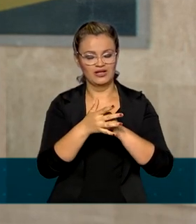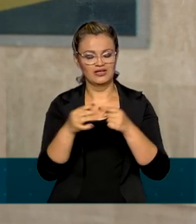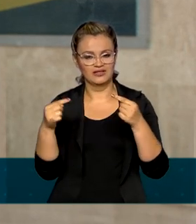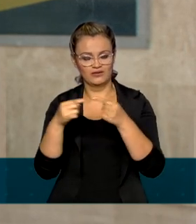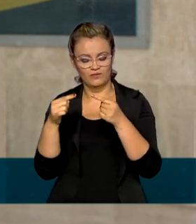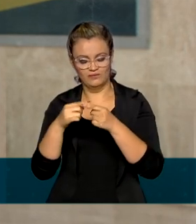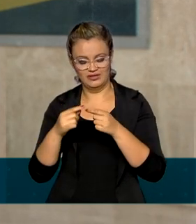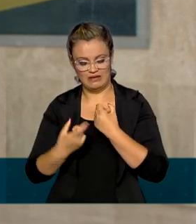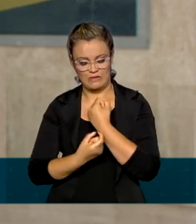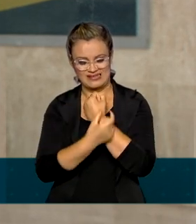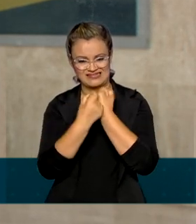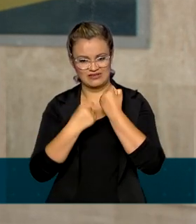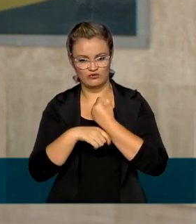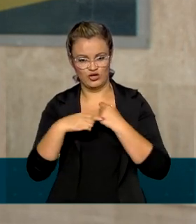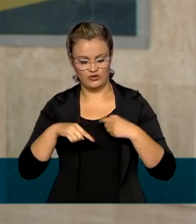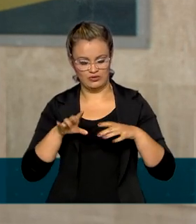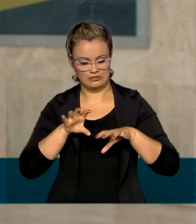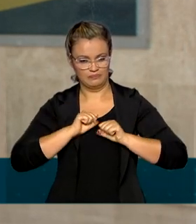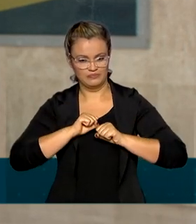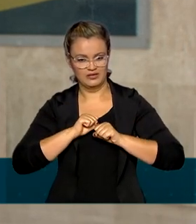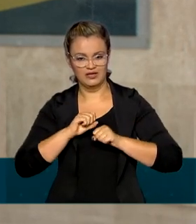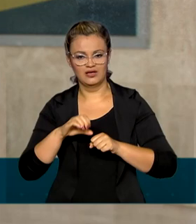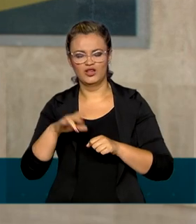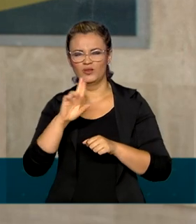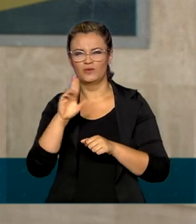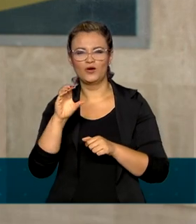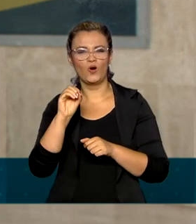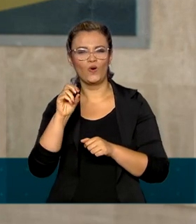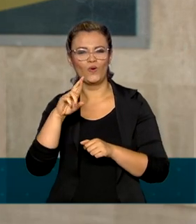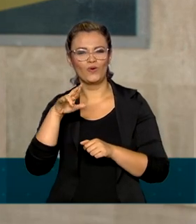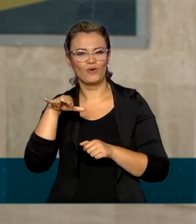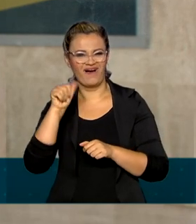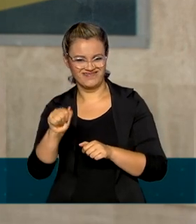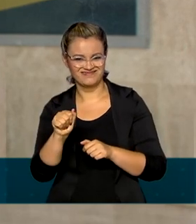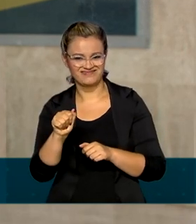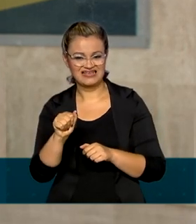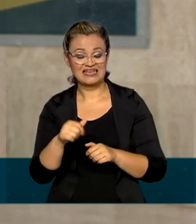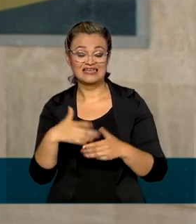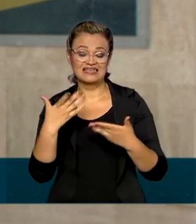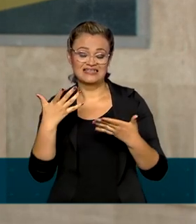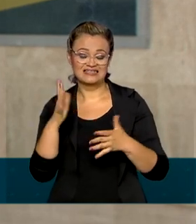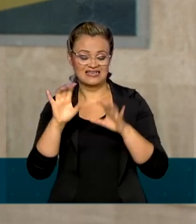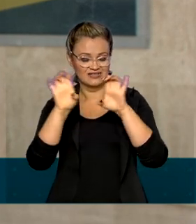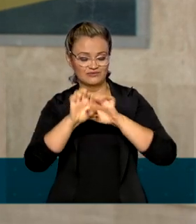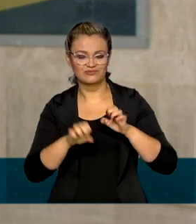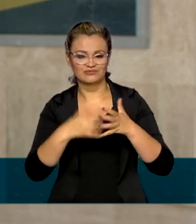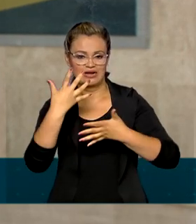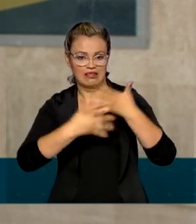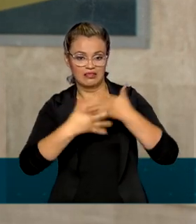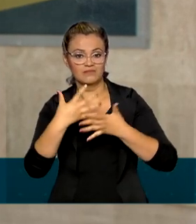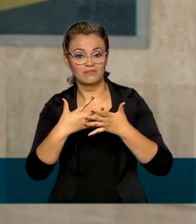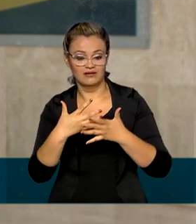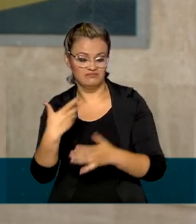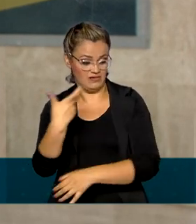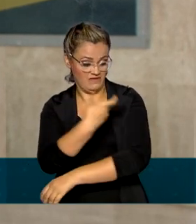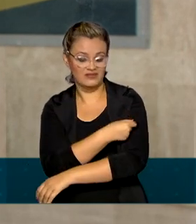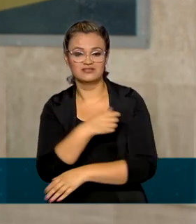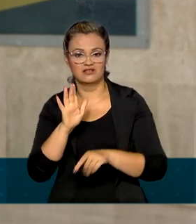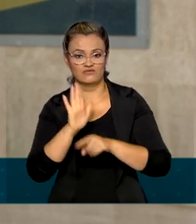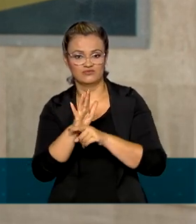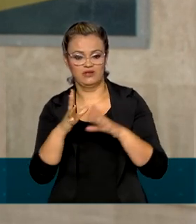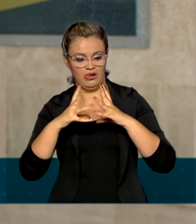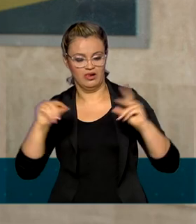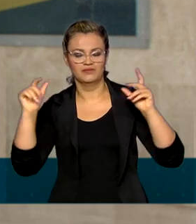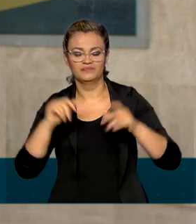às nossas células e à chamada coroa. Na prática, isso impede o funcionamento dessa estrutura. A vacina SCB é